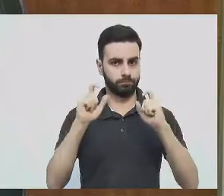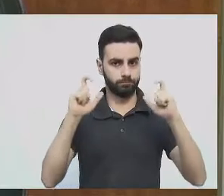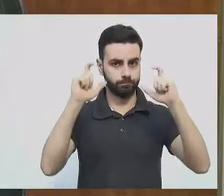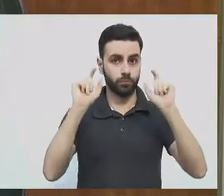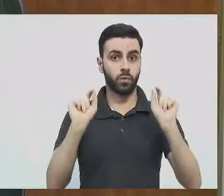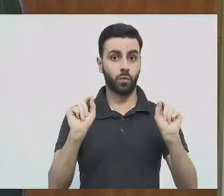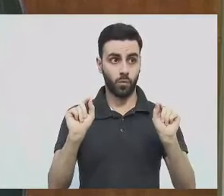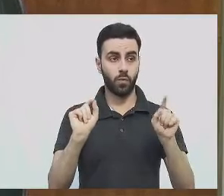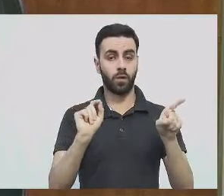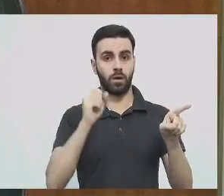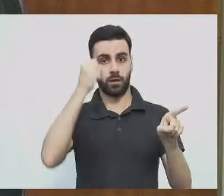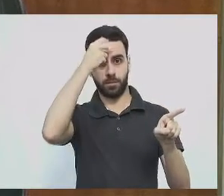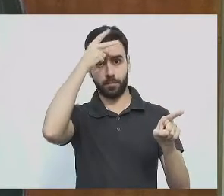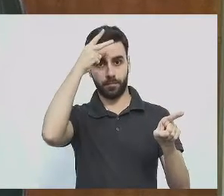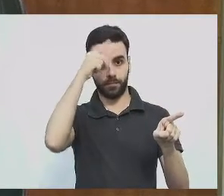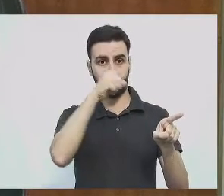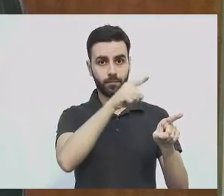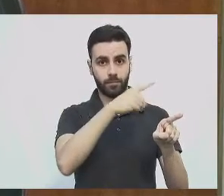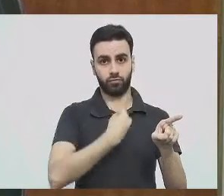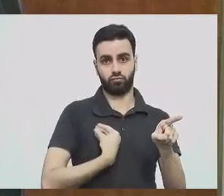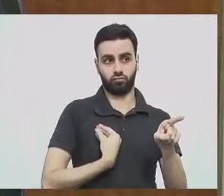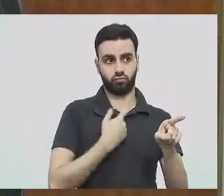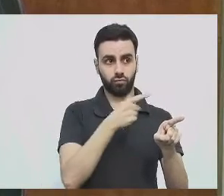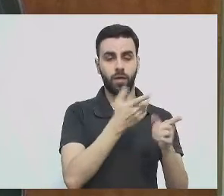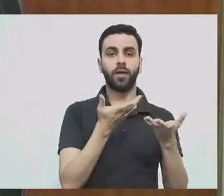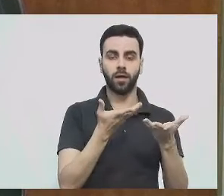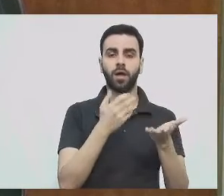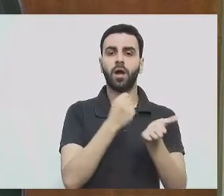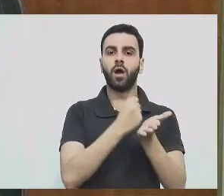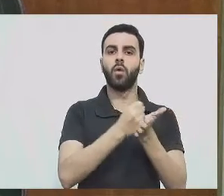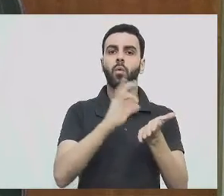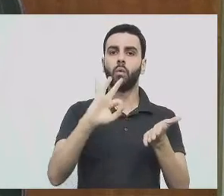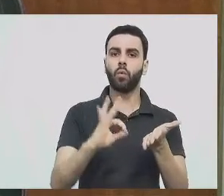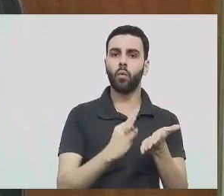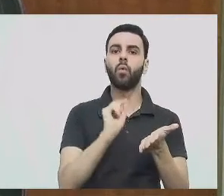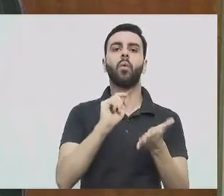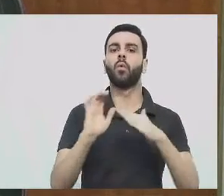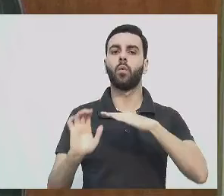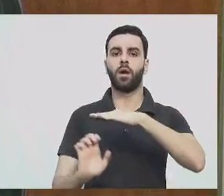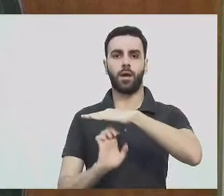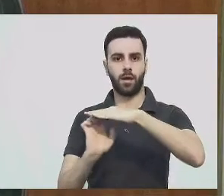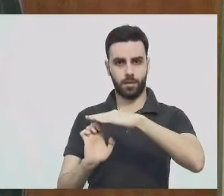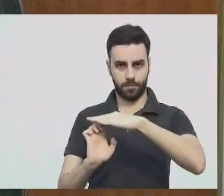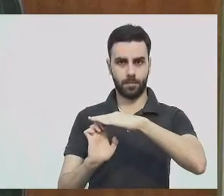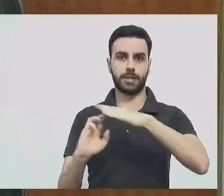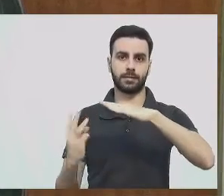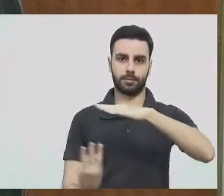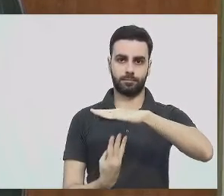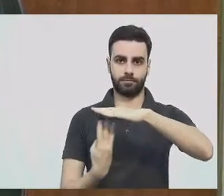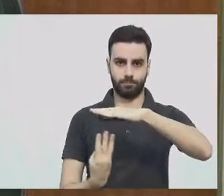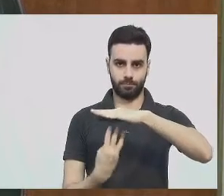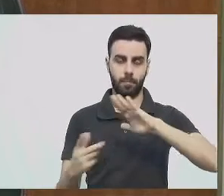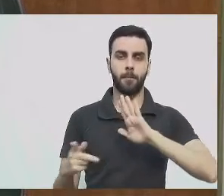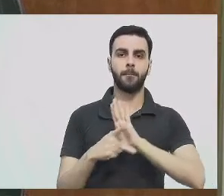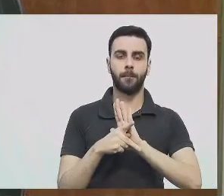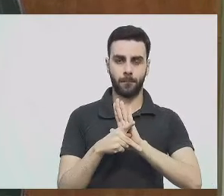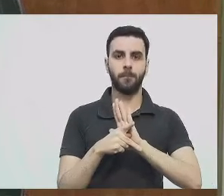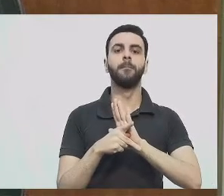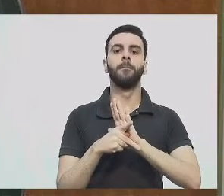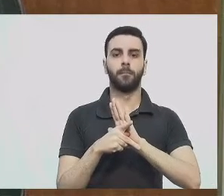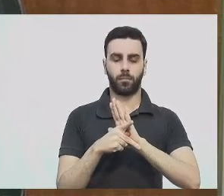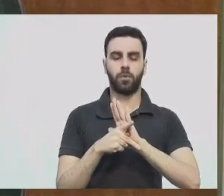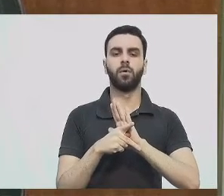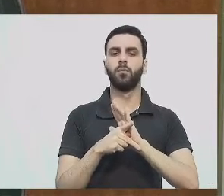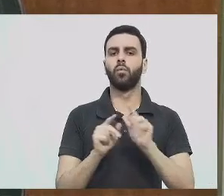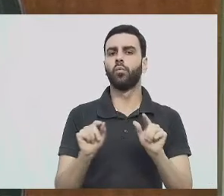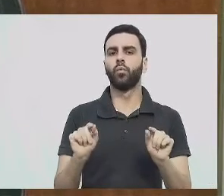a atual administração, ela quer contratar uma empresa terceirizada para poder fazer a